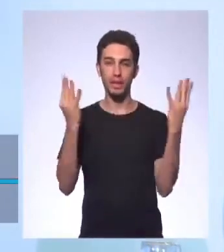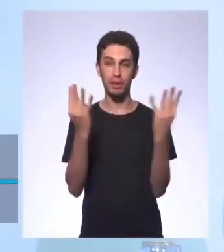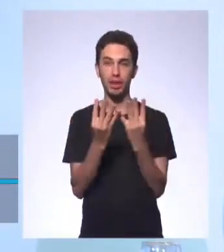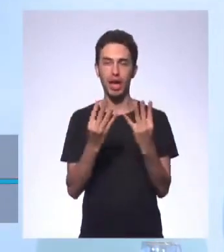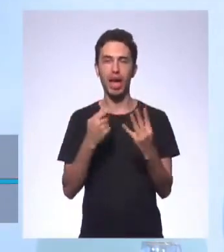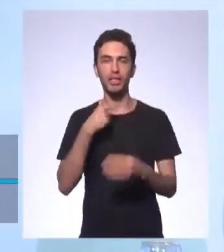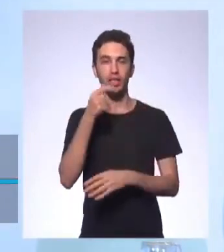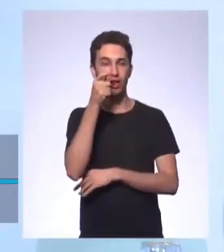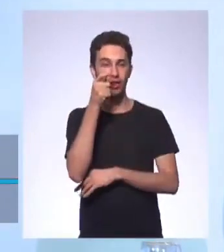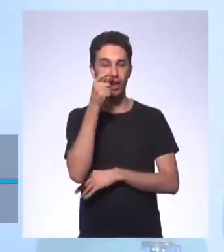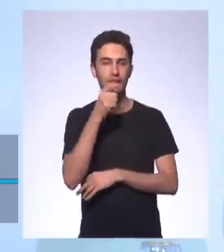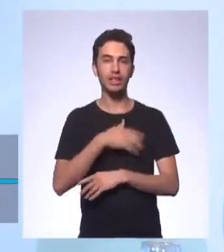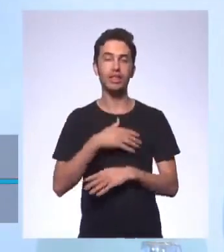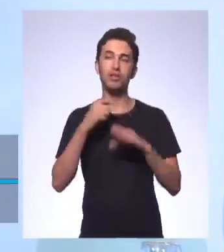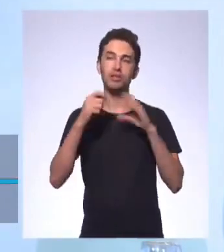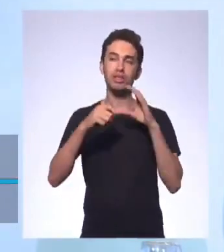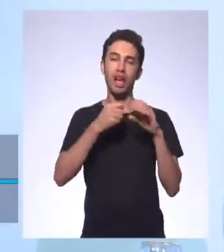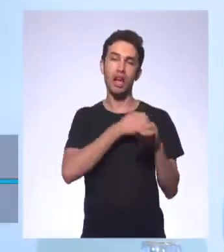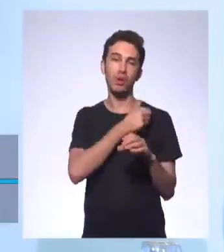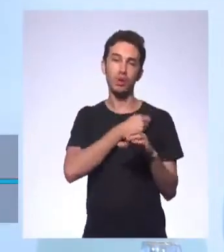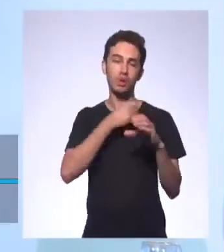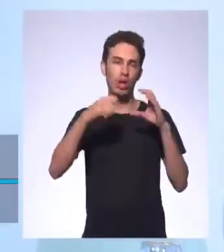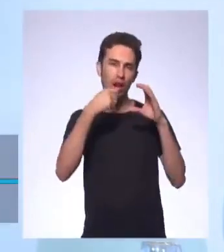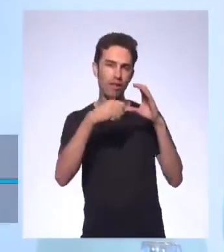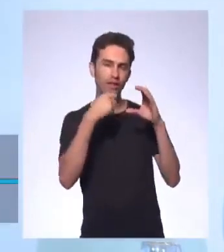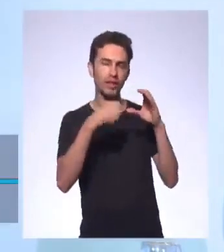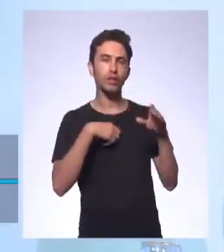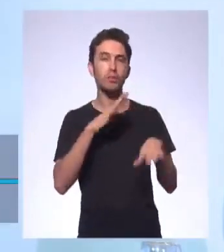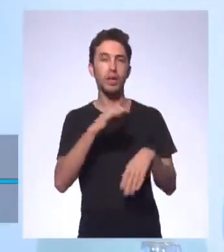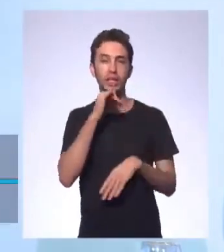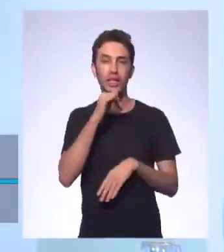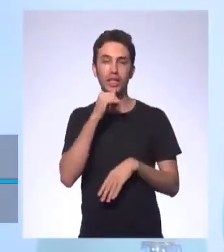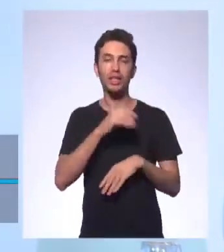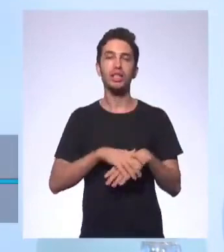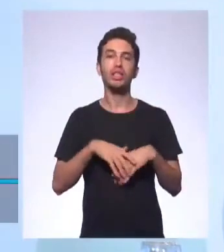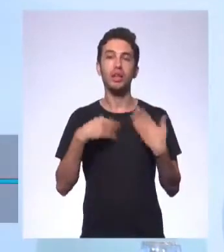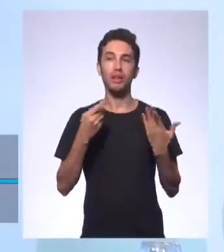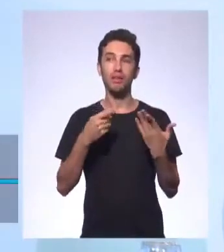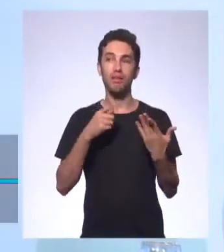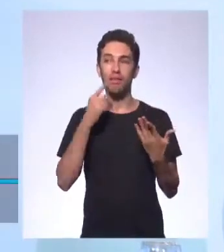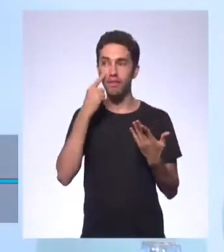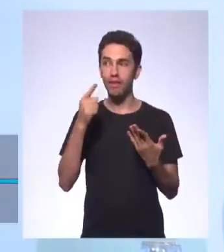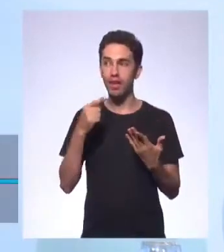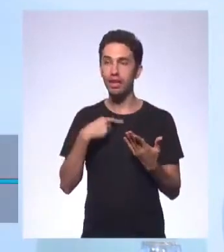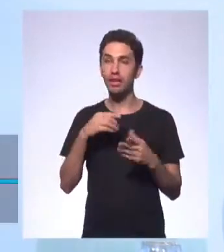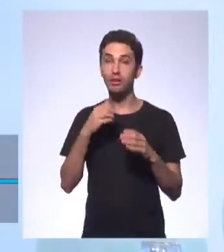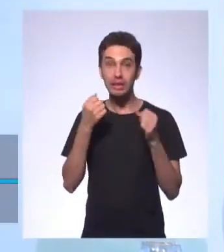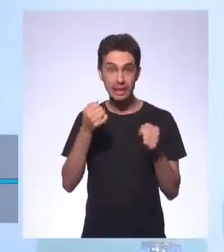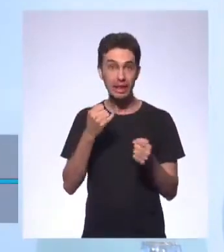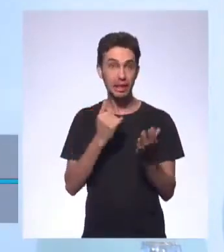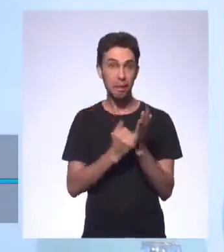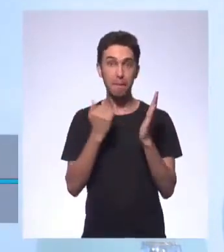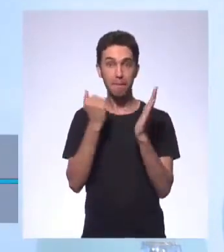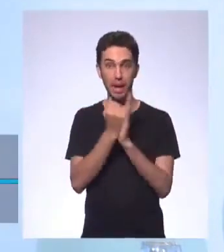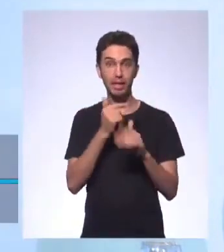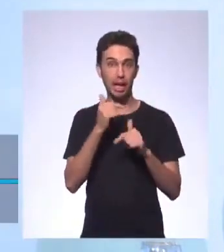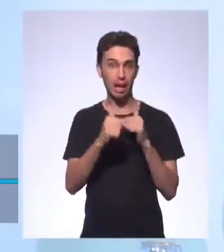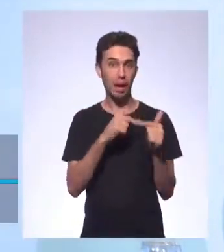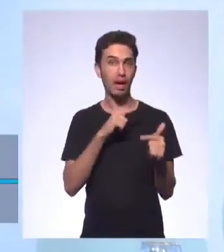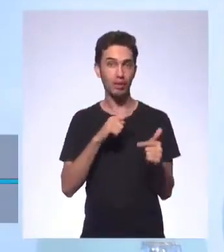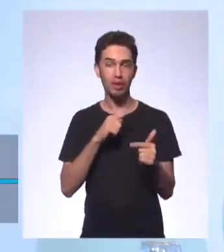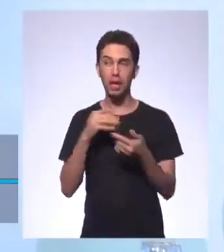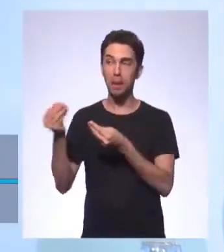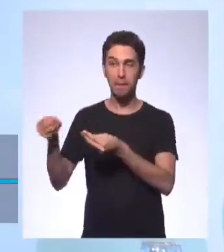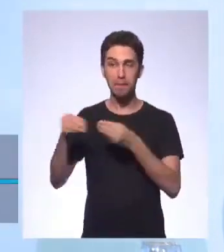alunos gravarem vídeos, vamos pensar em alguma coisa. Mas, gente, se tiver mais trabalhos como esse, manda para a gente, porque é o que inspira, né? Ela falou, a